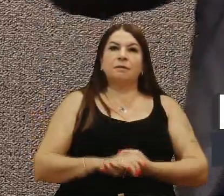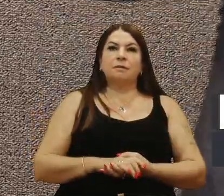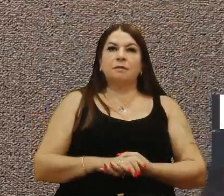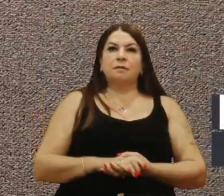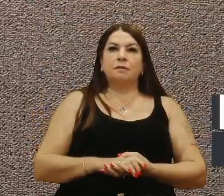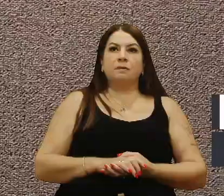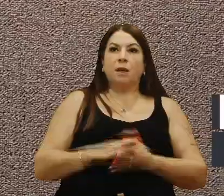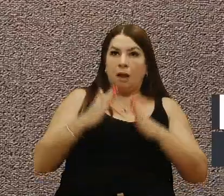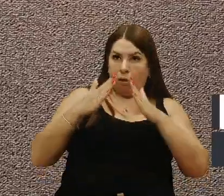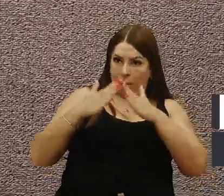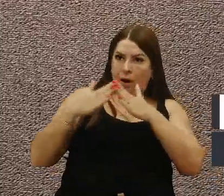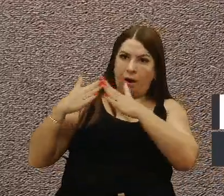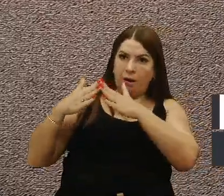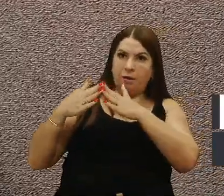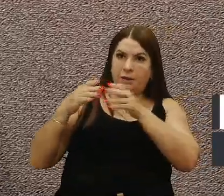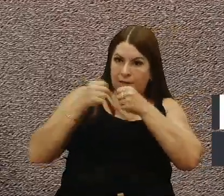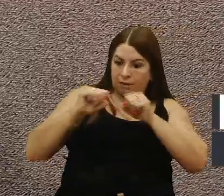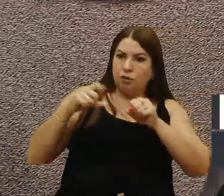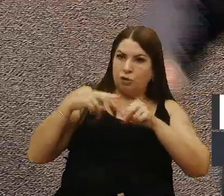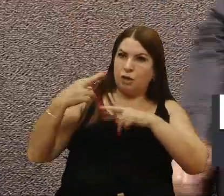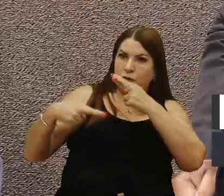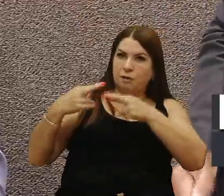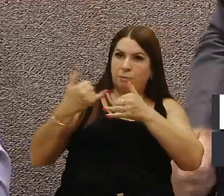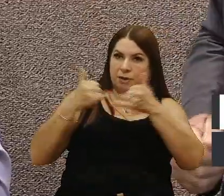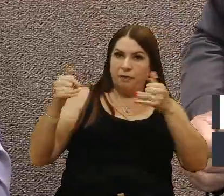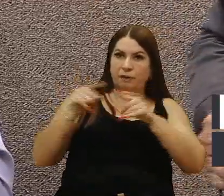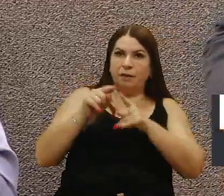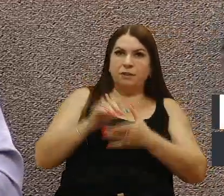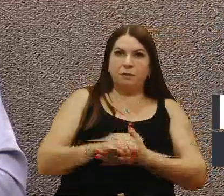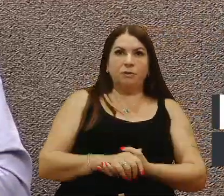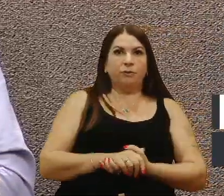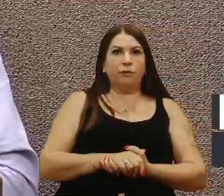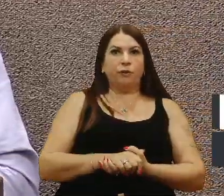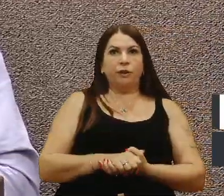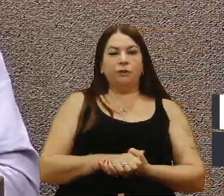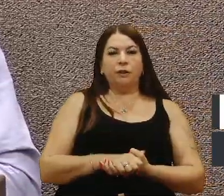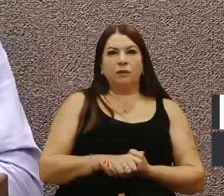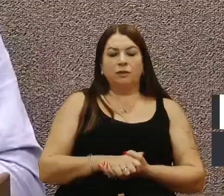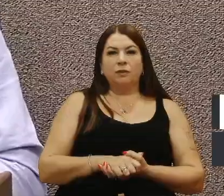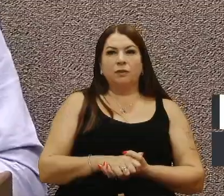A habitação tinha que ter uma política de reforma elétrica nas casas.